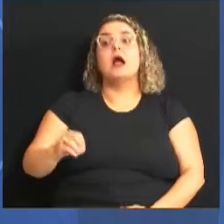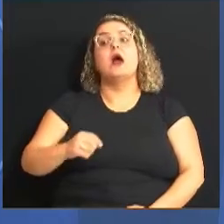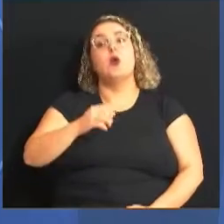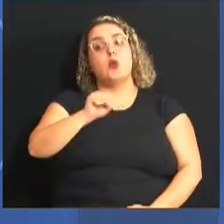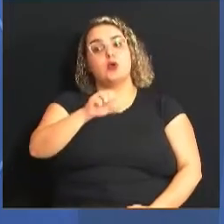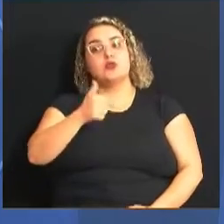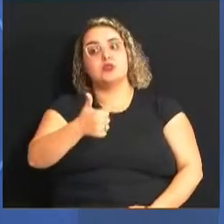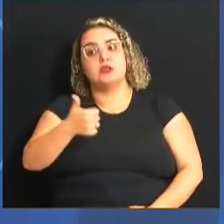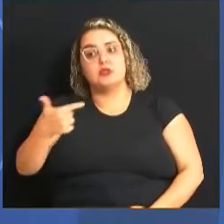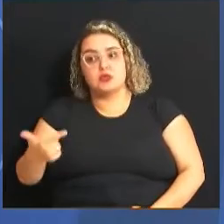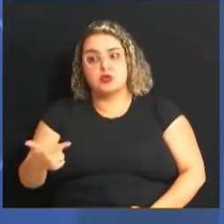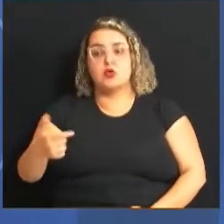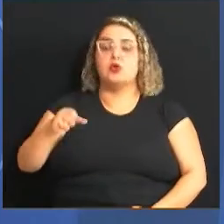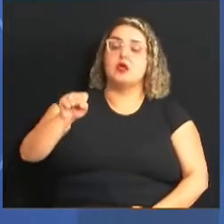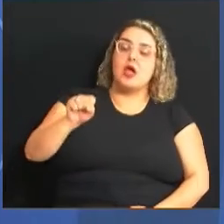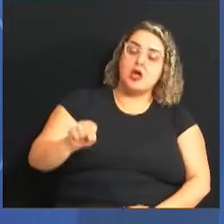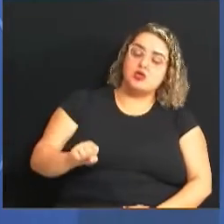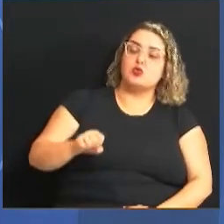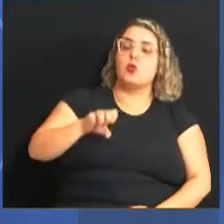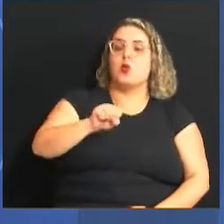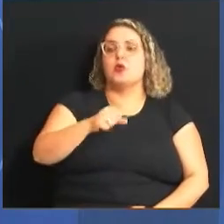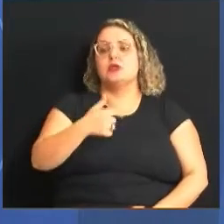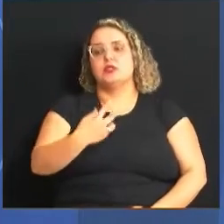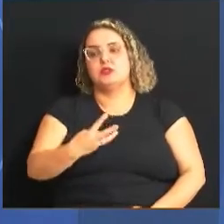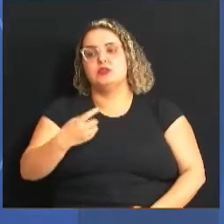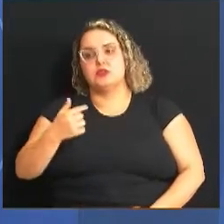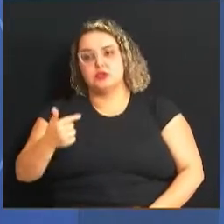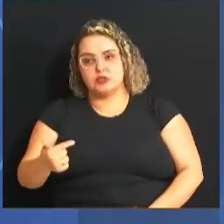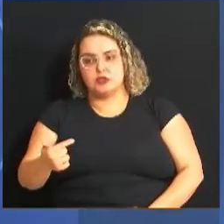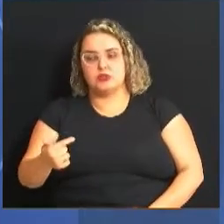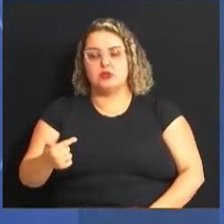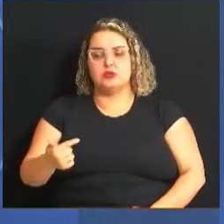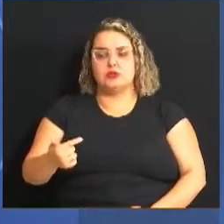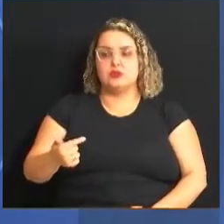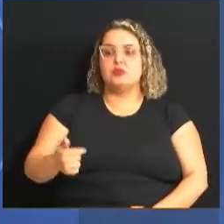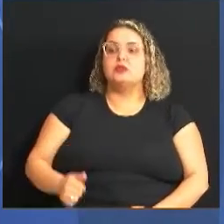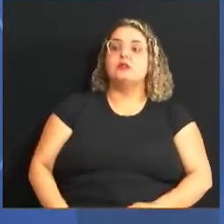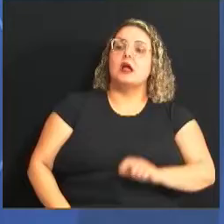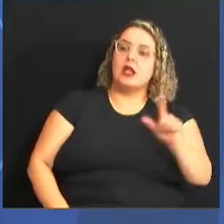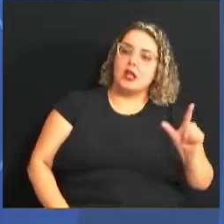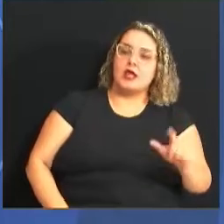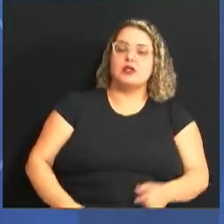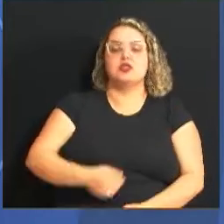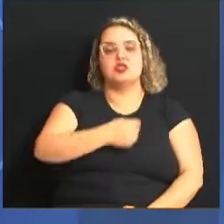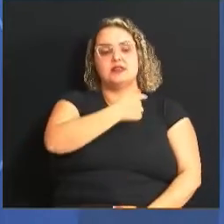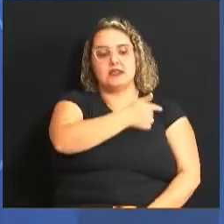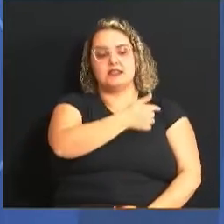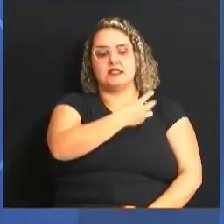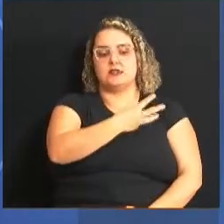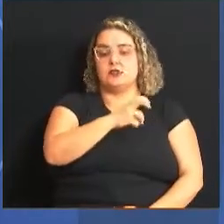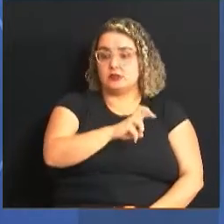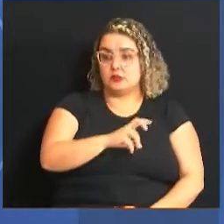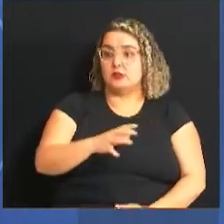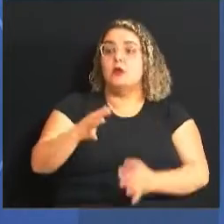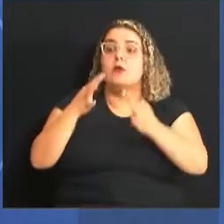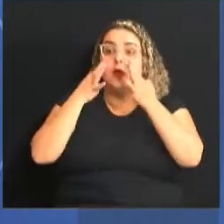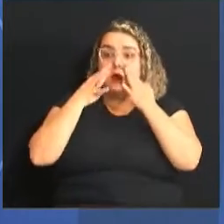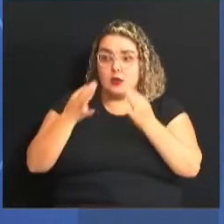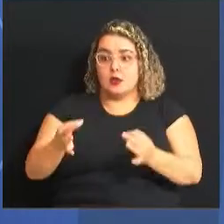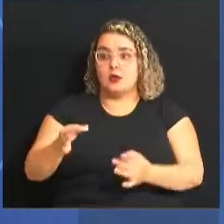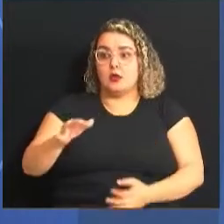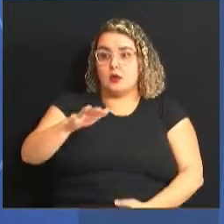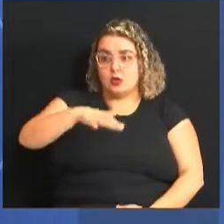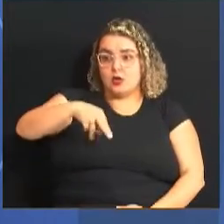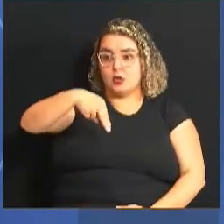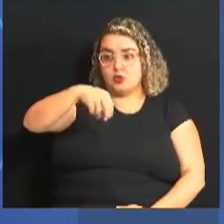sul 738 e a leste, que tem o menor número de casos, 735. Então, atenção, região noroeste